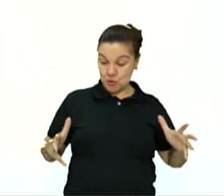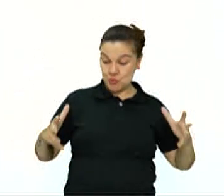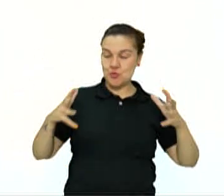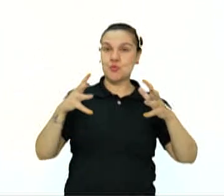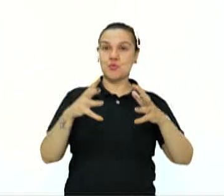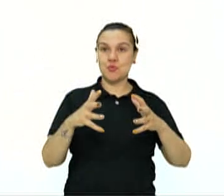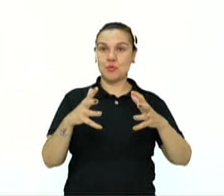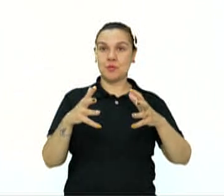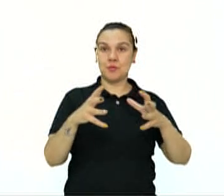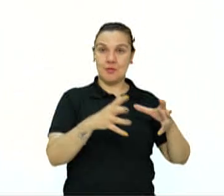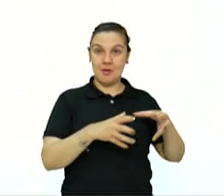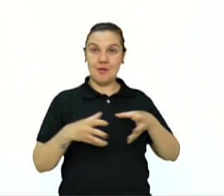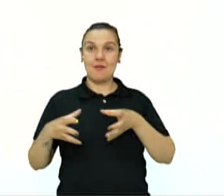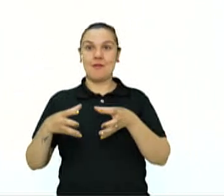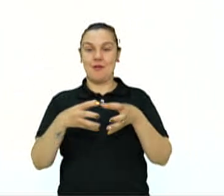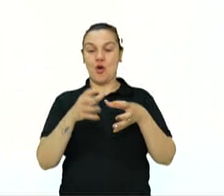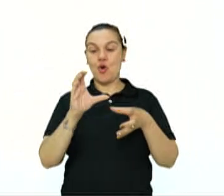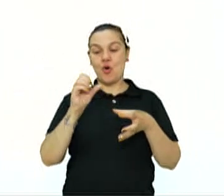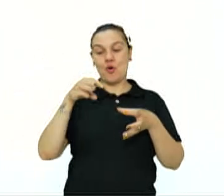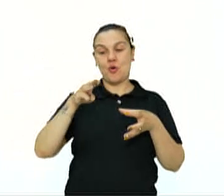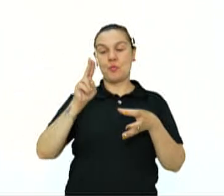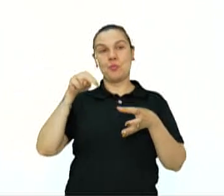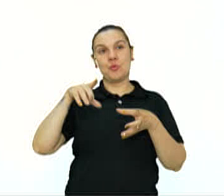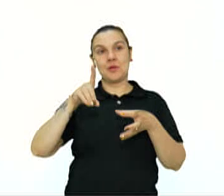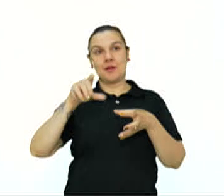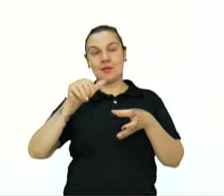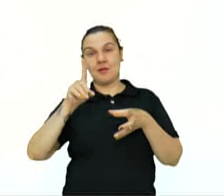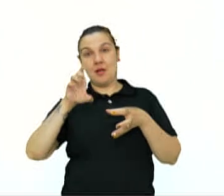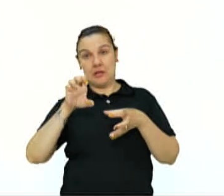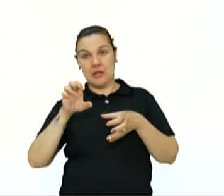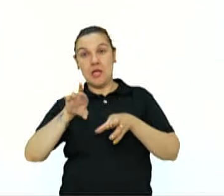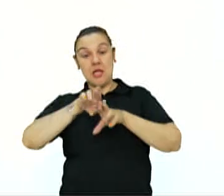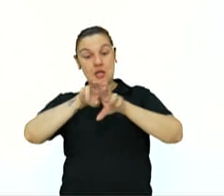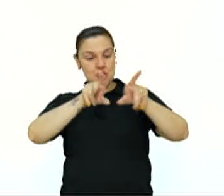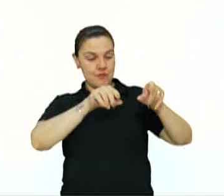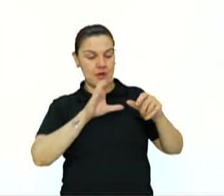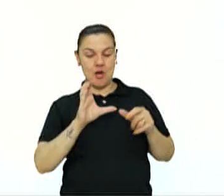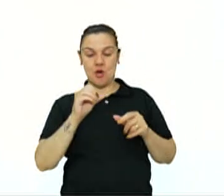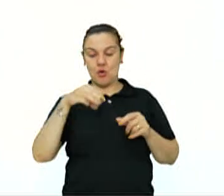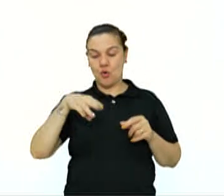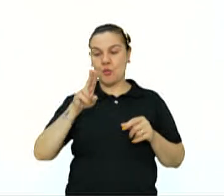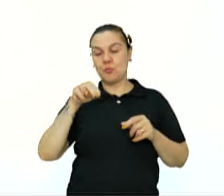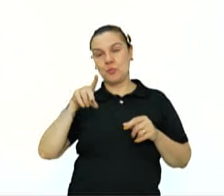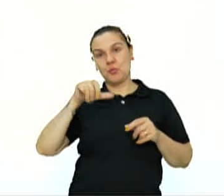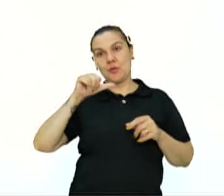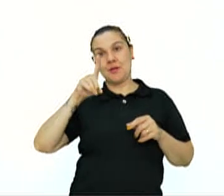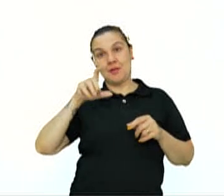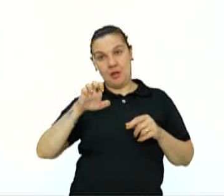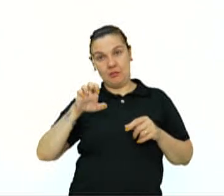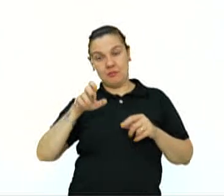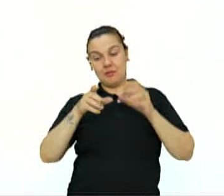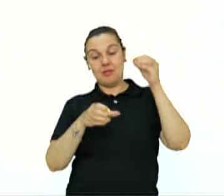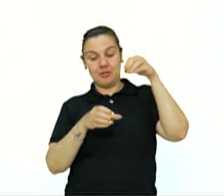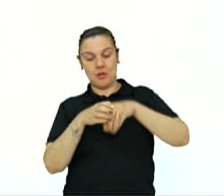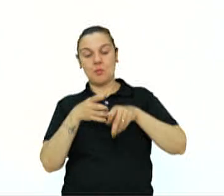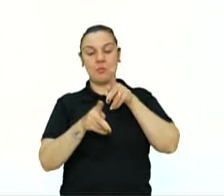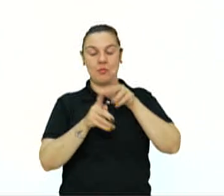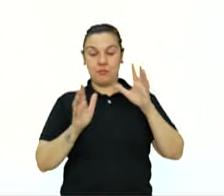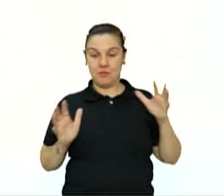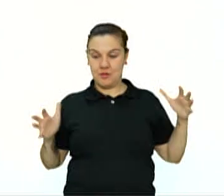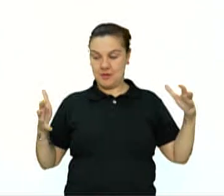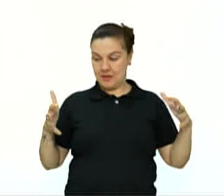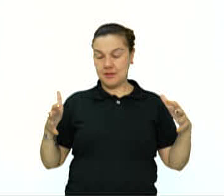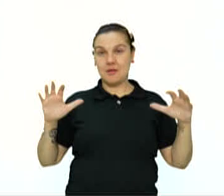estão reunidas, nós vamos chamar isso de comunidades. E as diversas comunidades de populações, nós vamos chamar